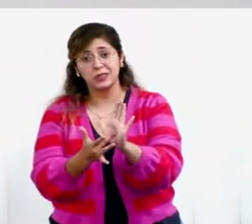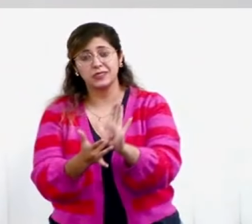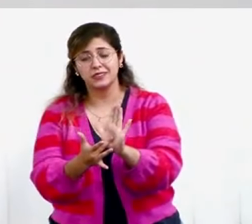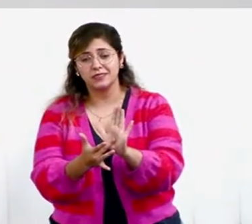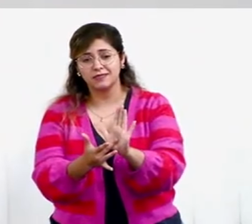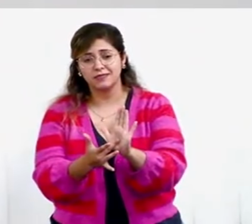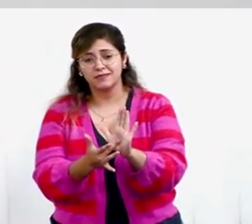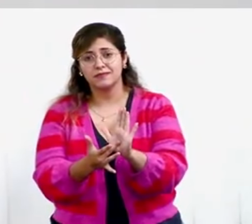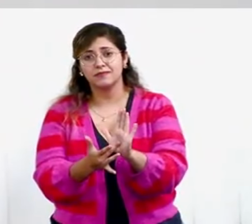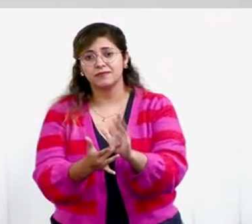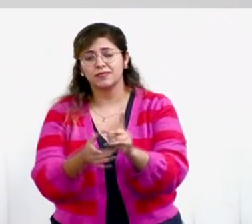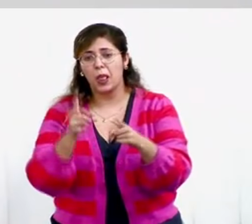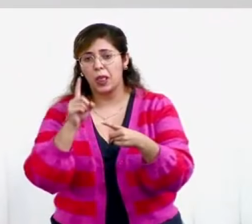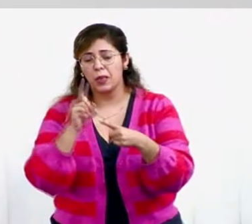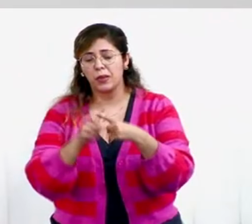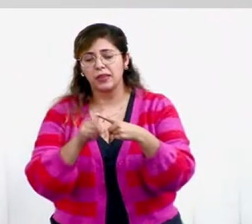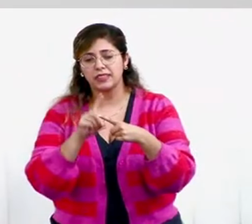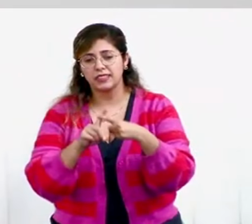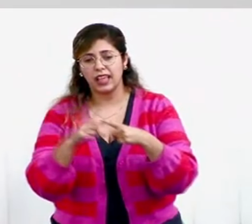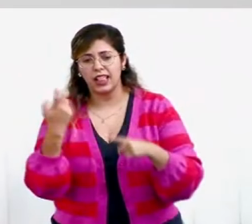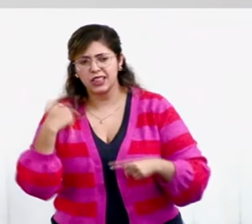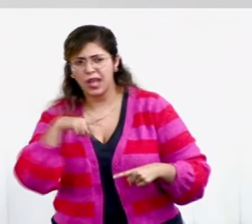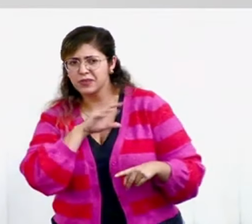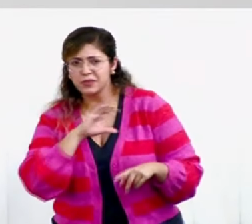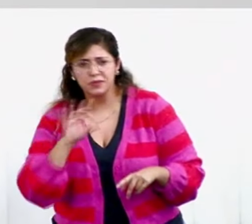voltar para lá?